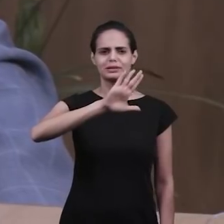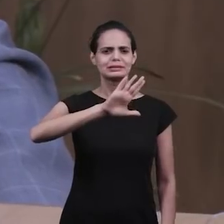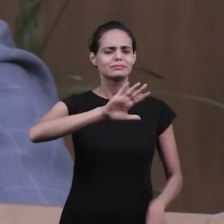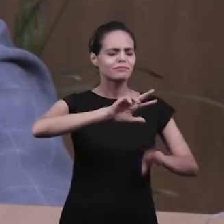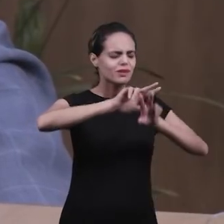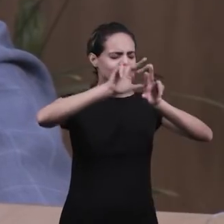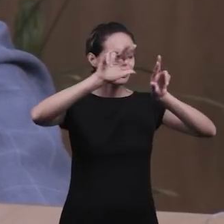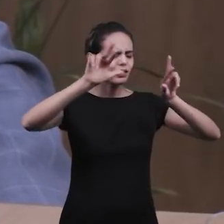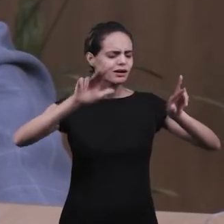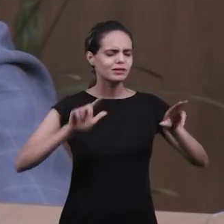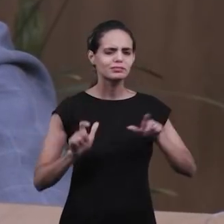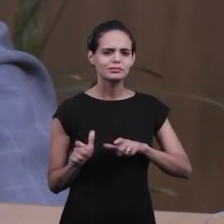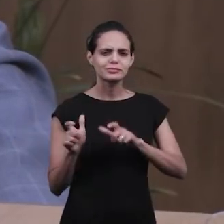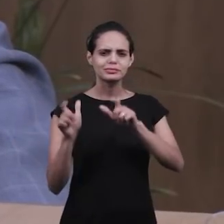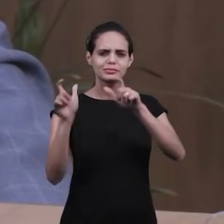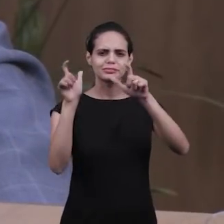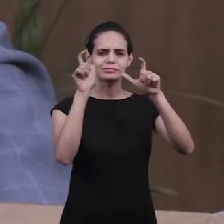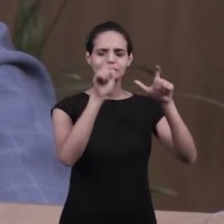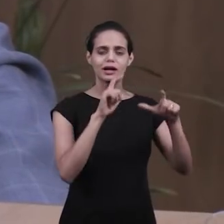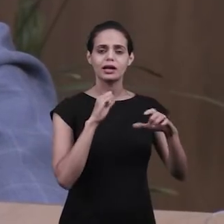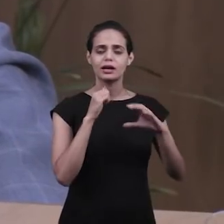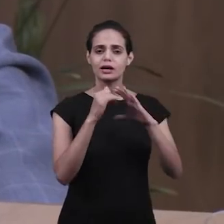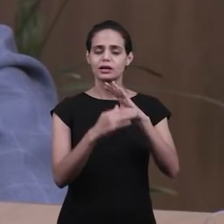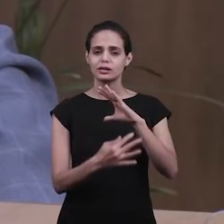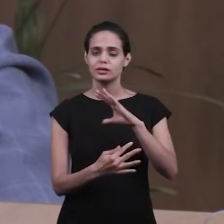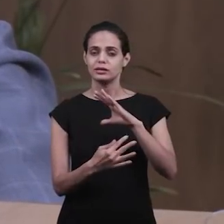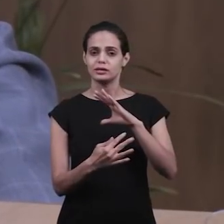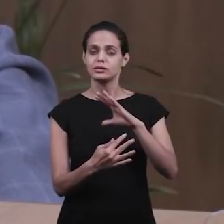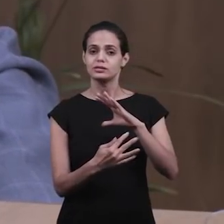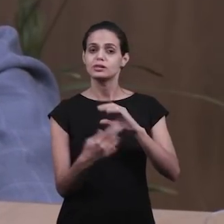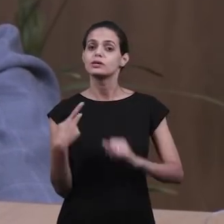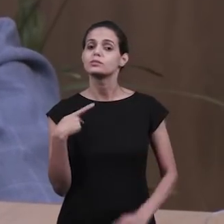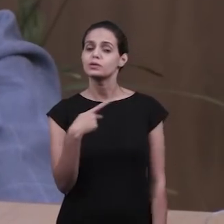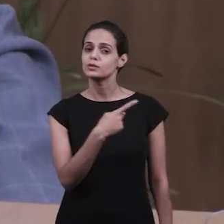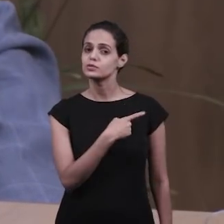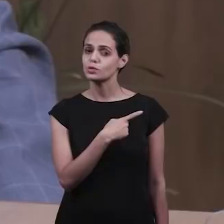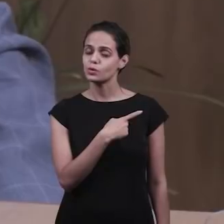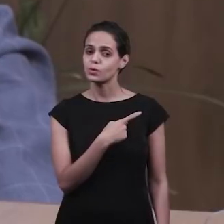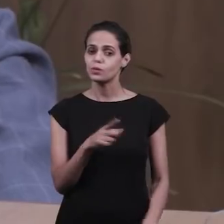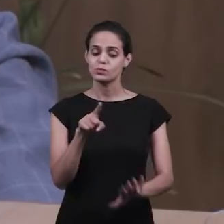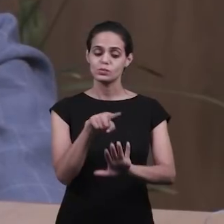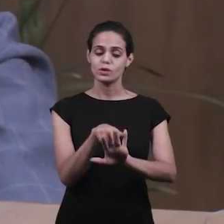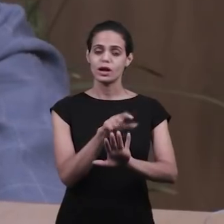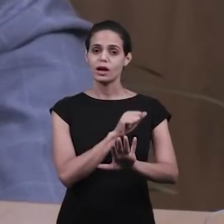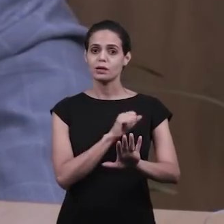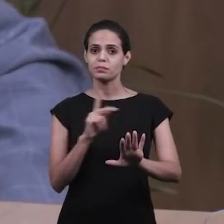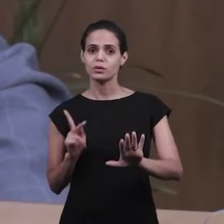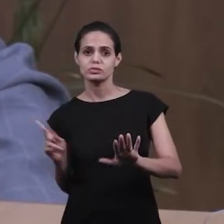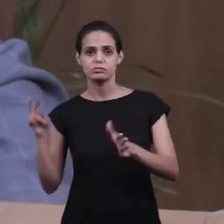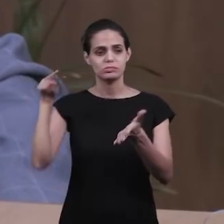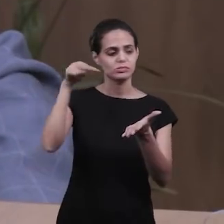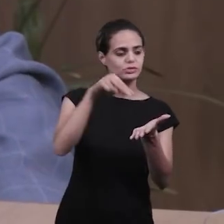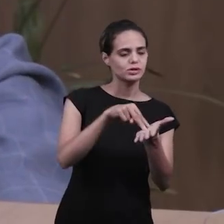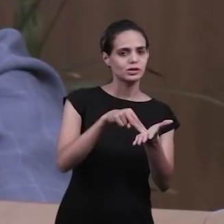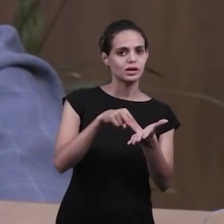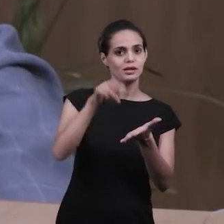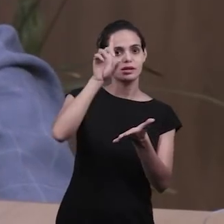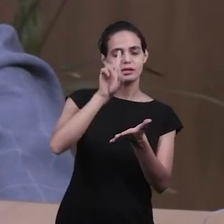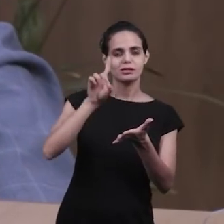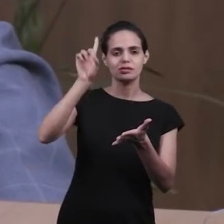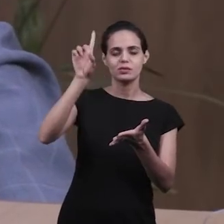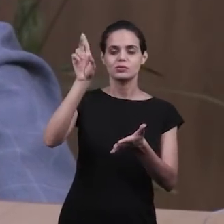iam. Então, era característica de ministério de apóstolo. Ele era enviado, chegava ali e Deus usava ali, uma